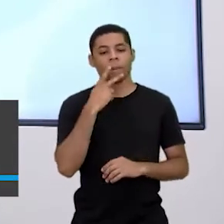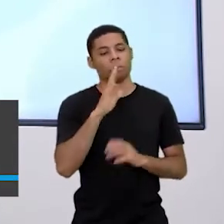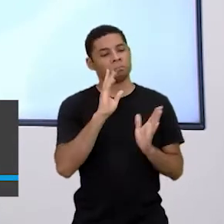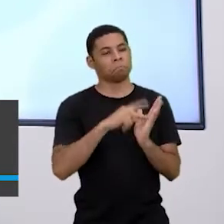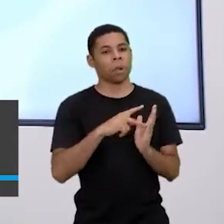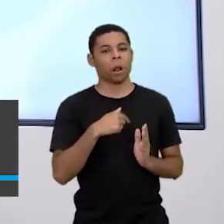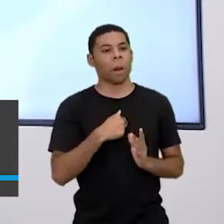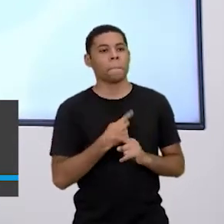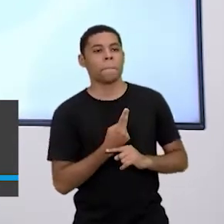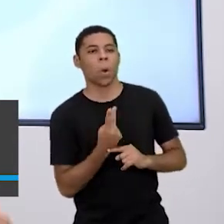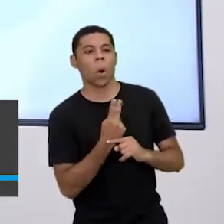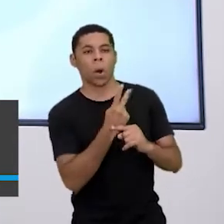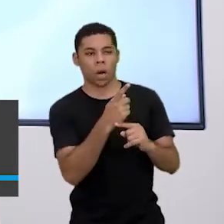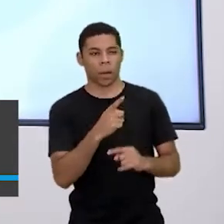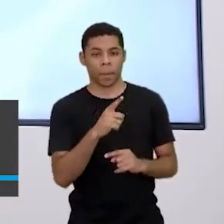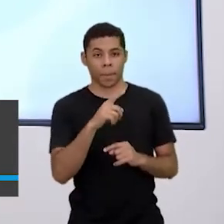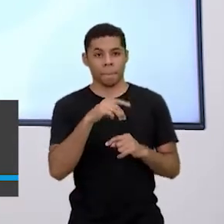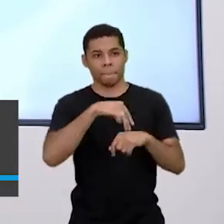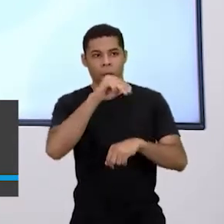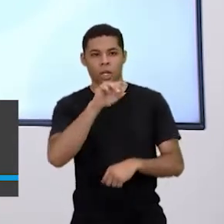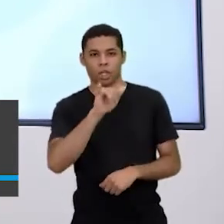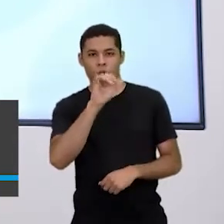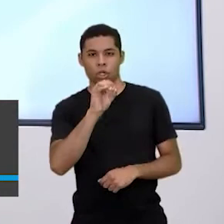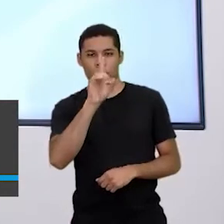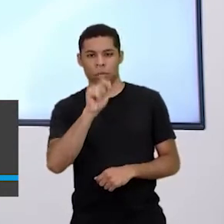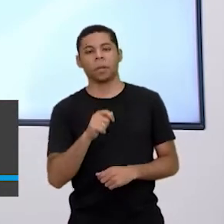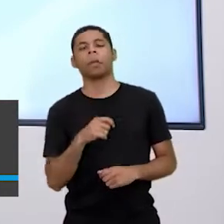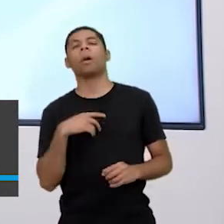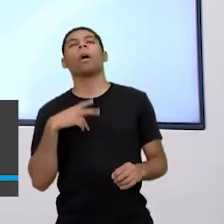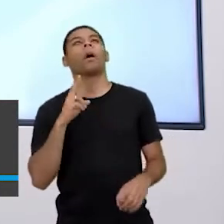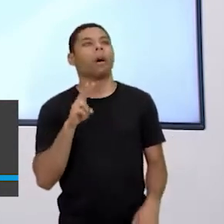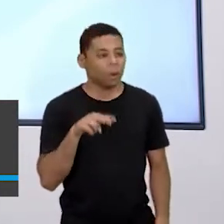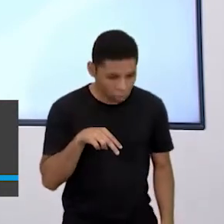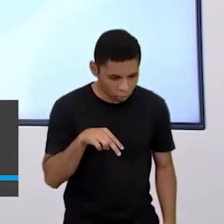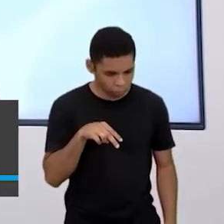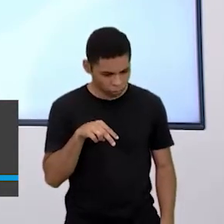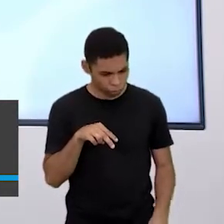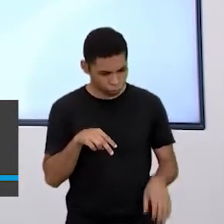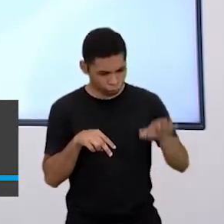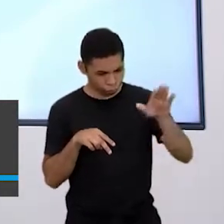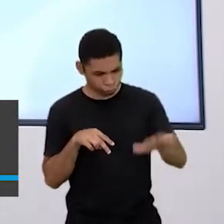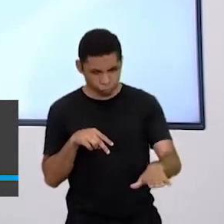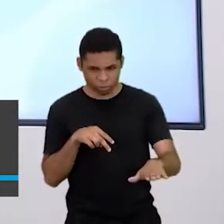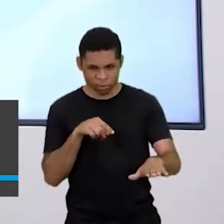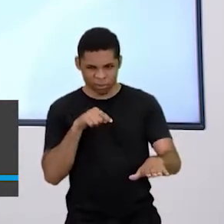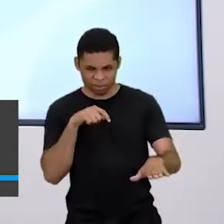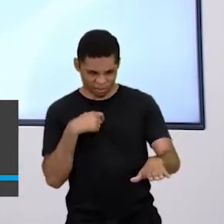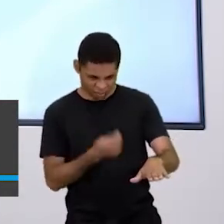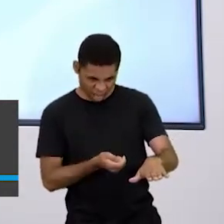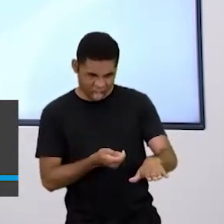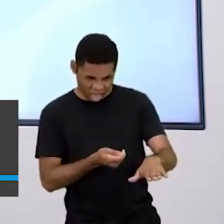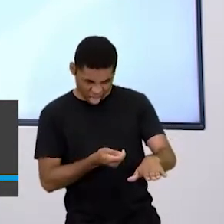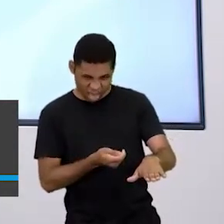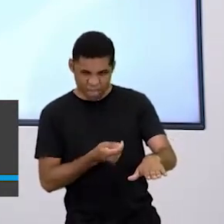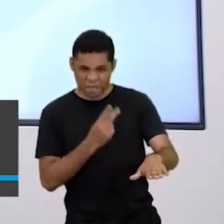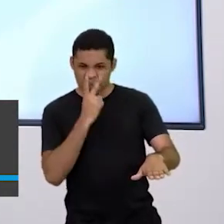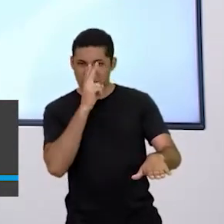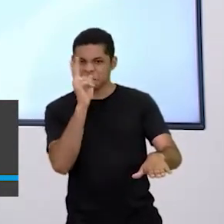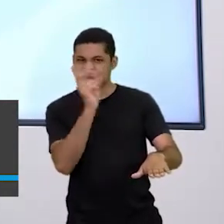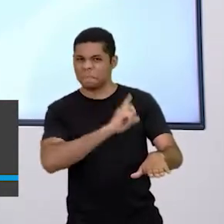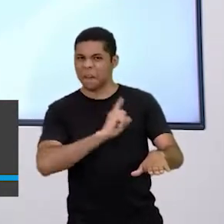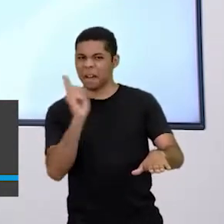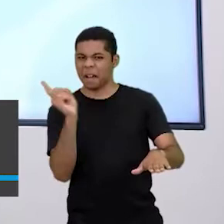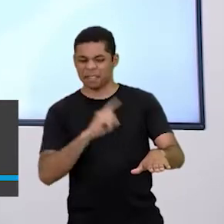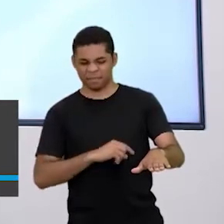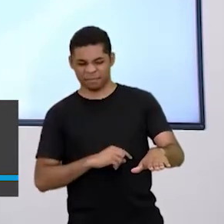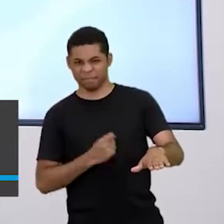procurando o mestre Yoda, e ele vê aquele ser baixinho, né, velhinho, e ele não identifica que seja o mestre Yoda, né?